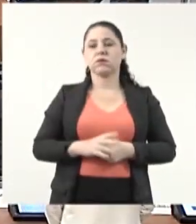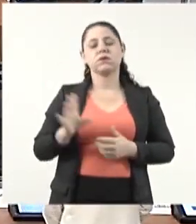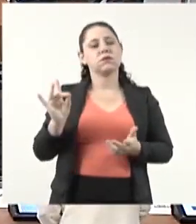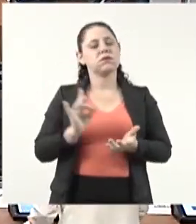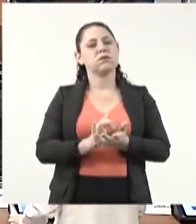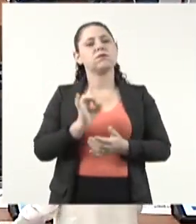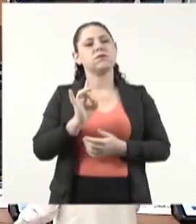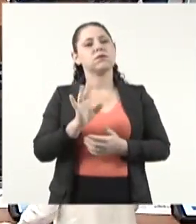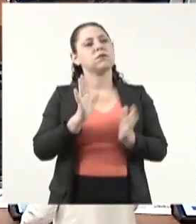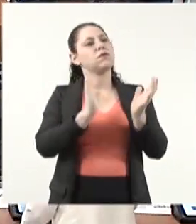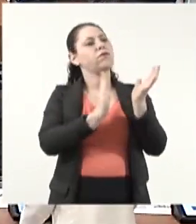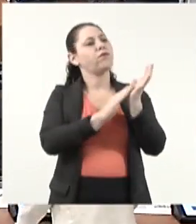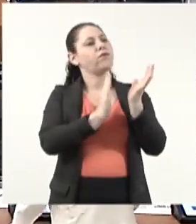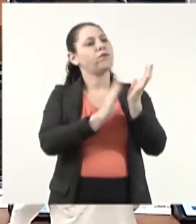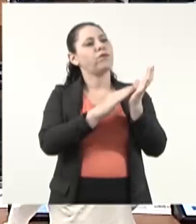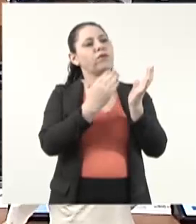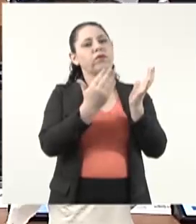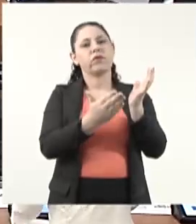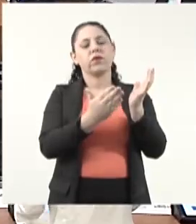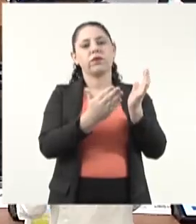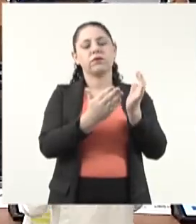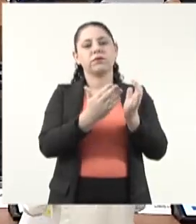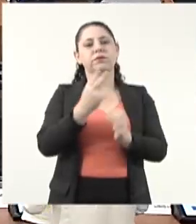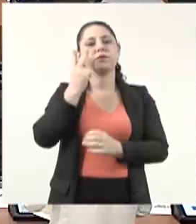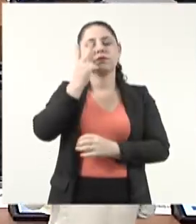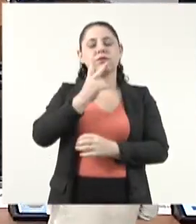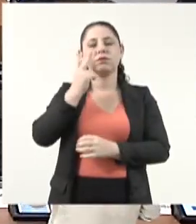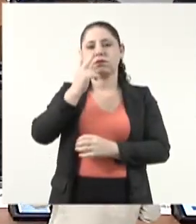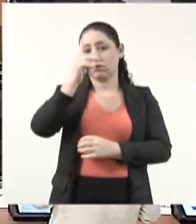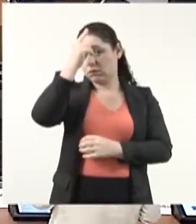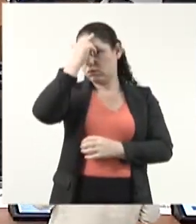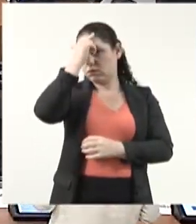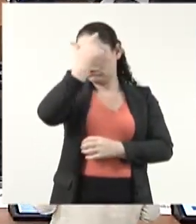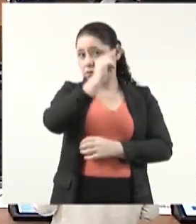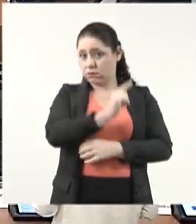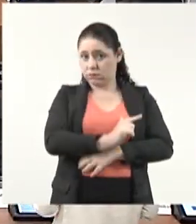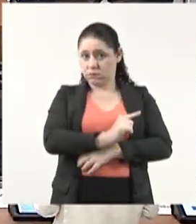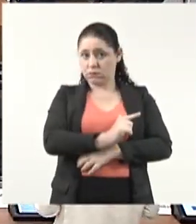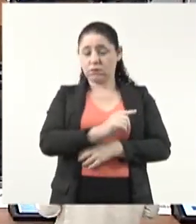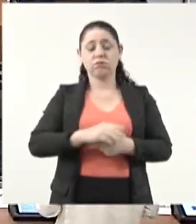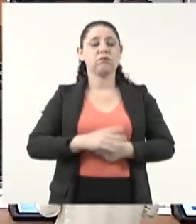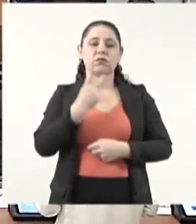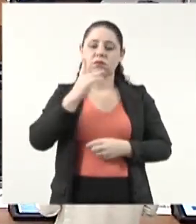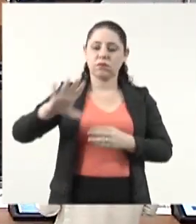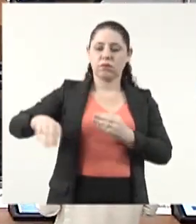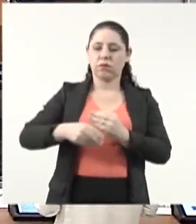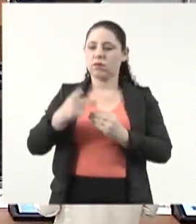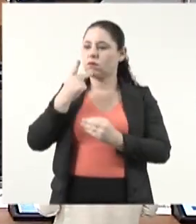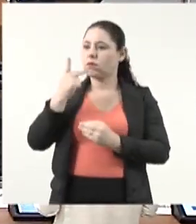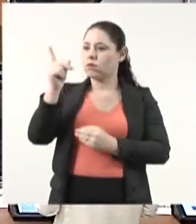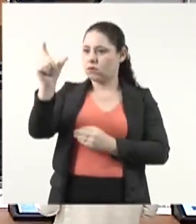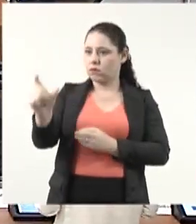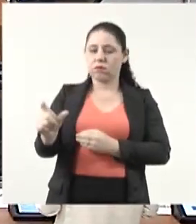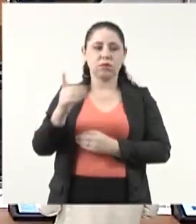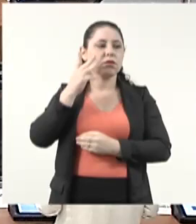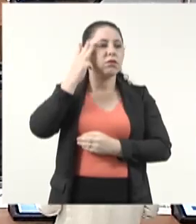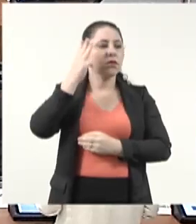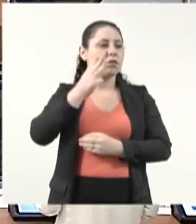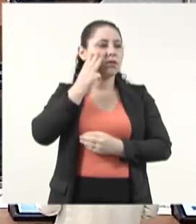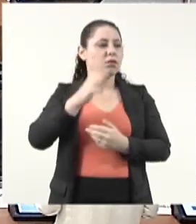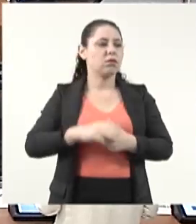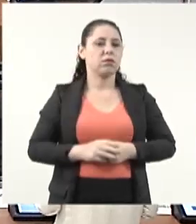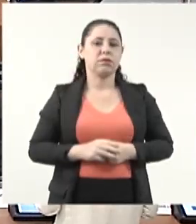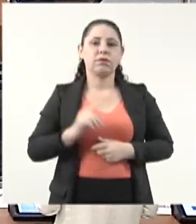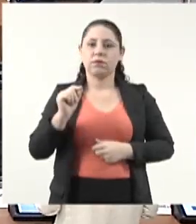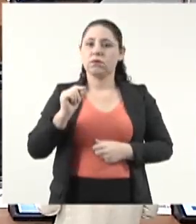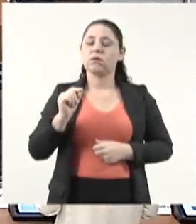quero só parabenizar a vereadora Luísa pela manifestação e somar a fala da deputada Mara, que